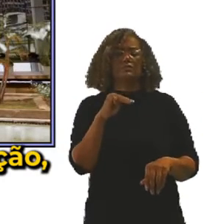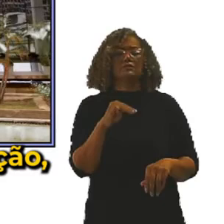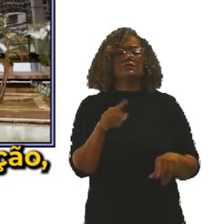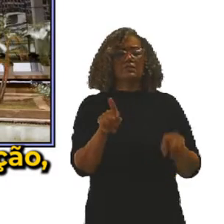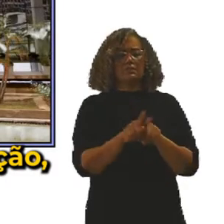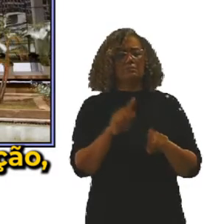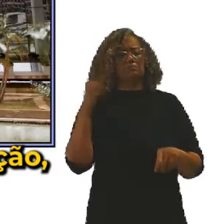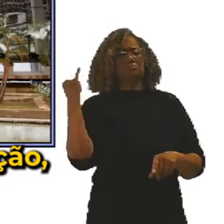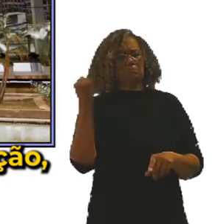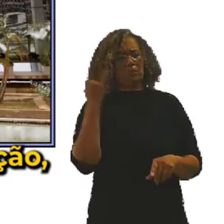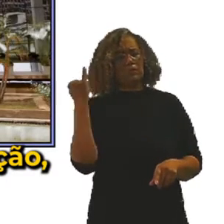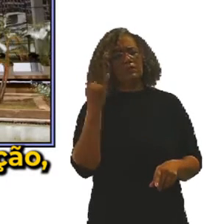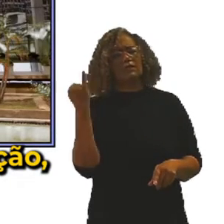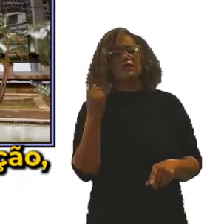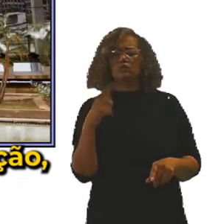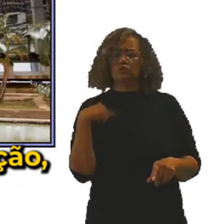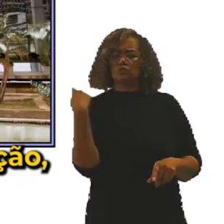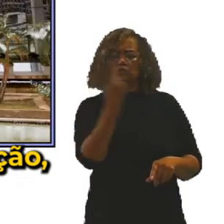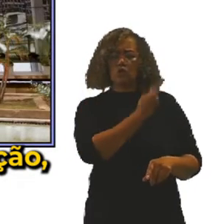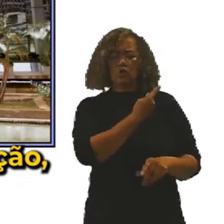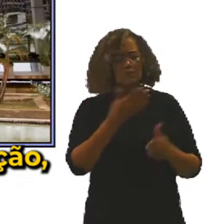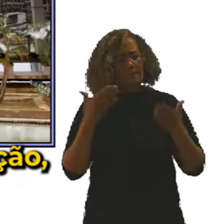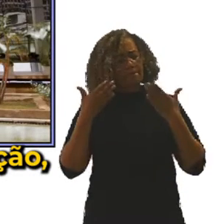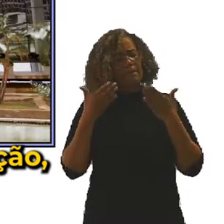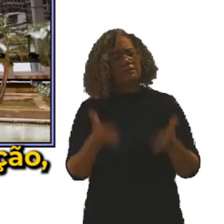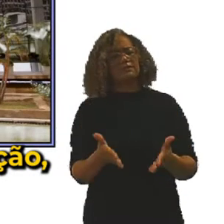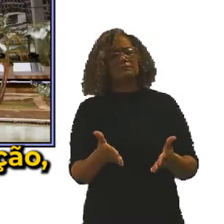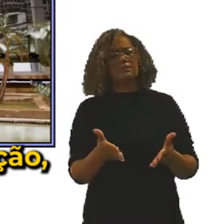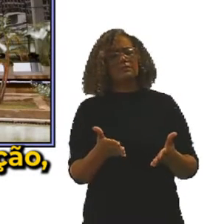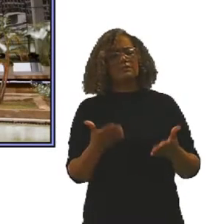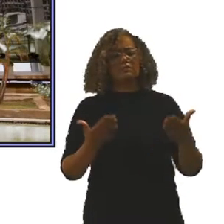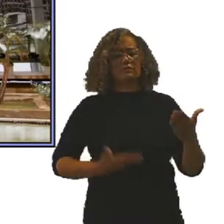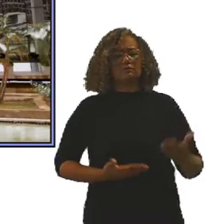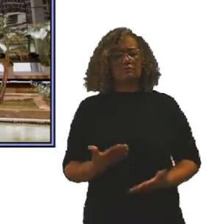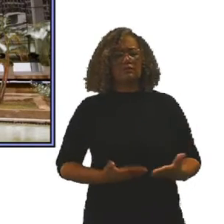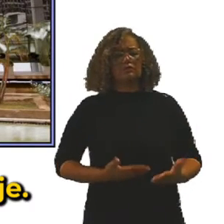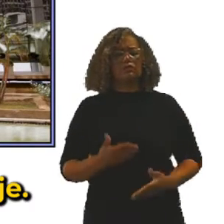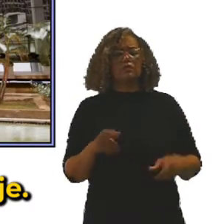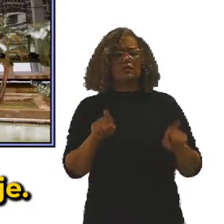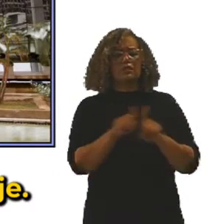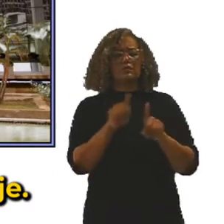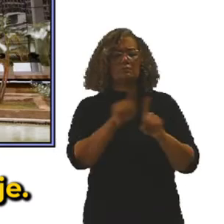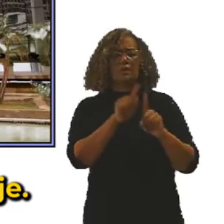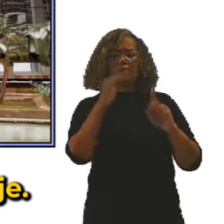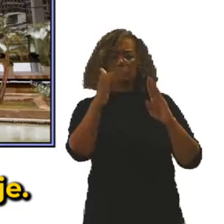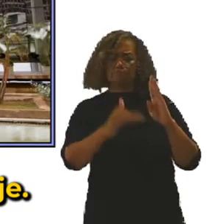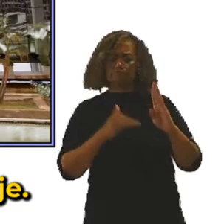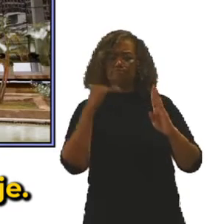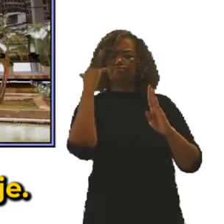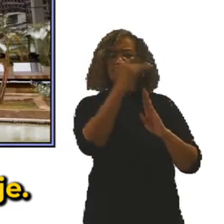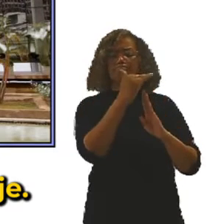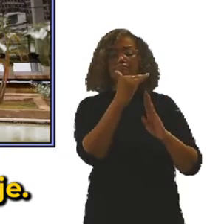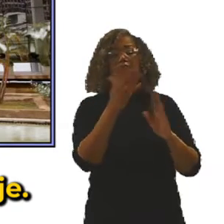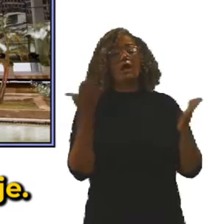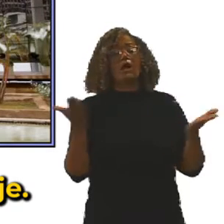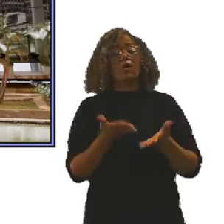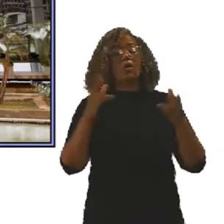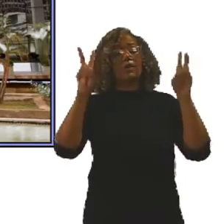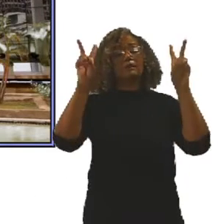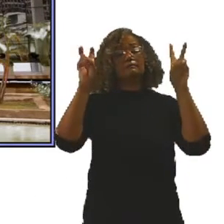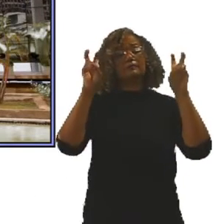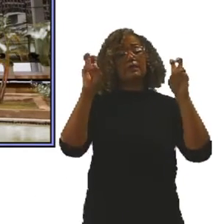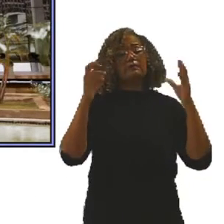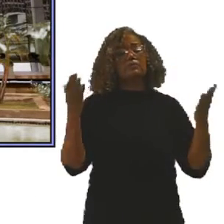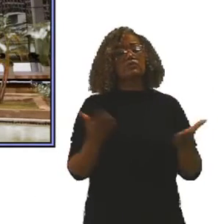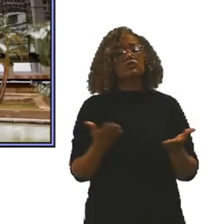muito importante para a nossa atualização, seja de servidores e magistrados. Visto isso, vamos aí ao nosso tema de hoje, né,